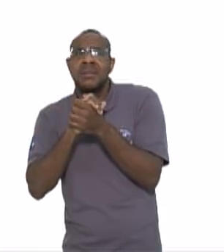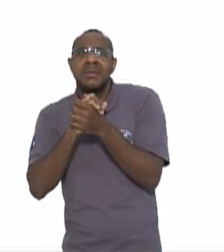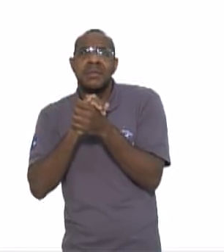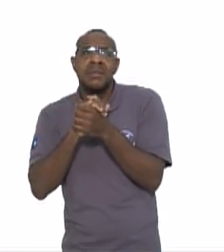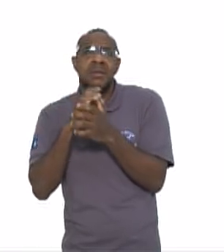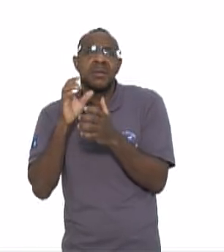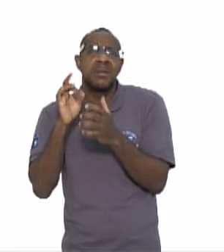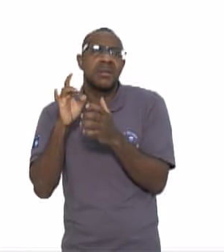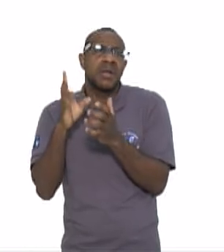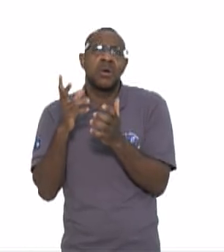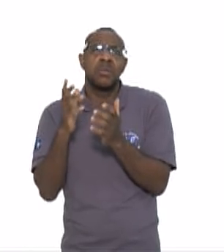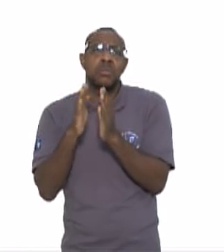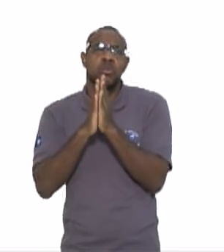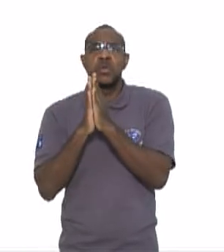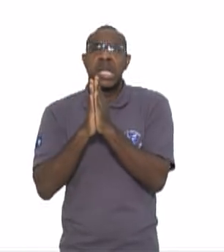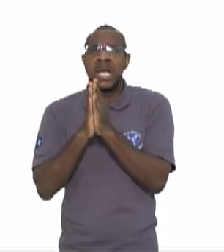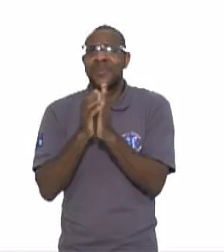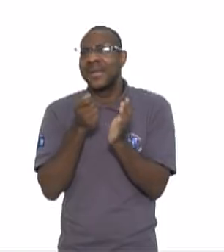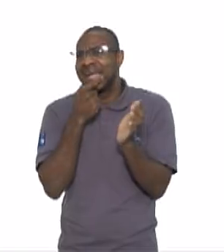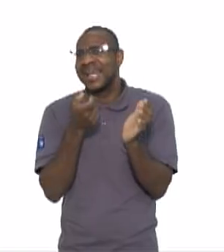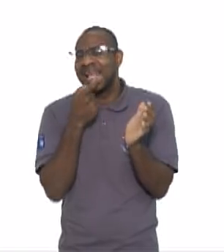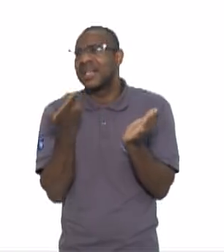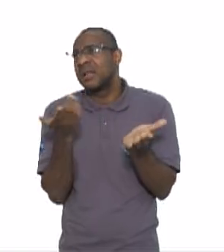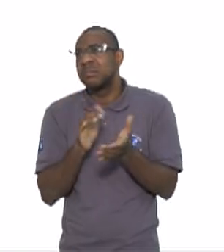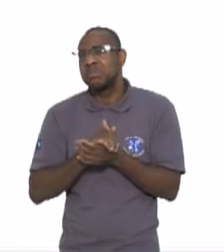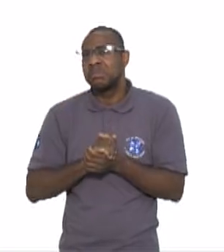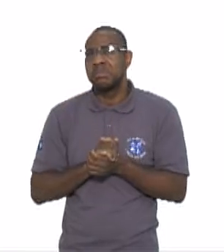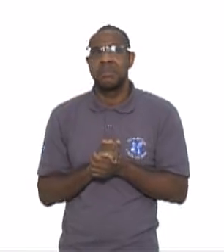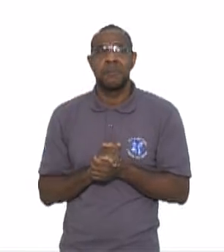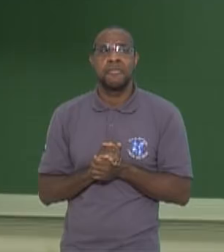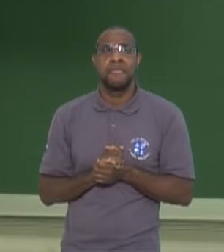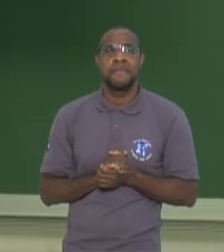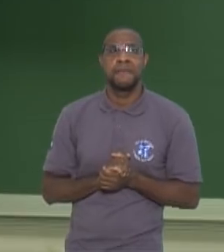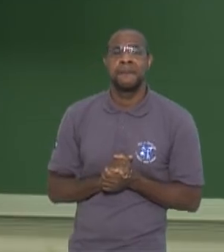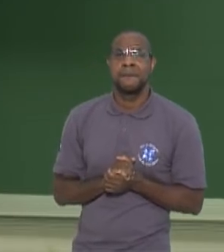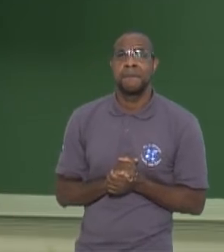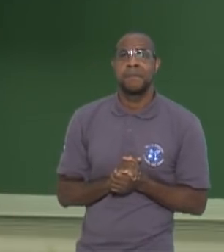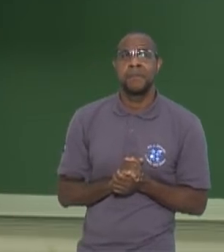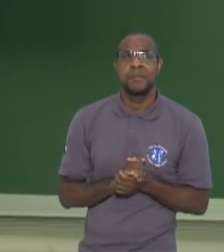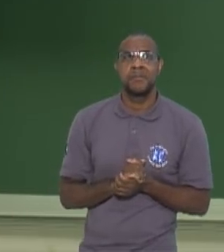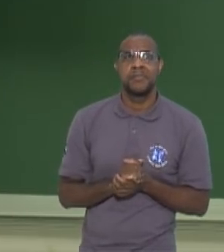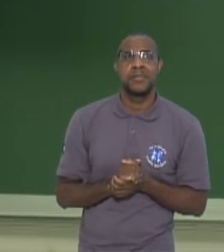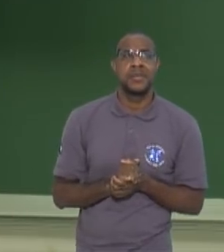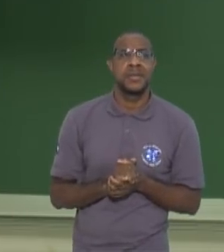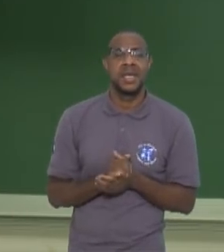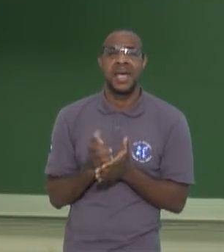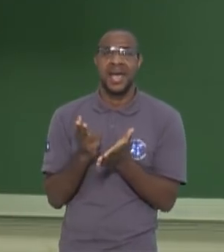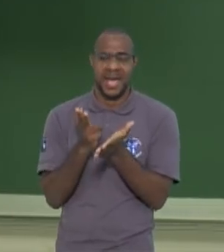um boneco engraçado, digamos assim. Então, a toy art